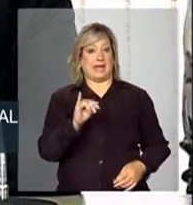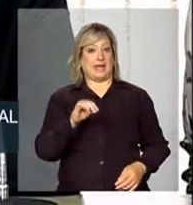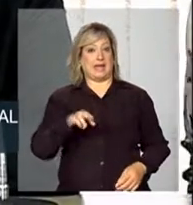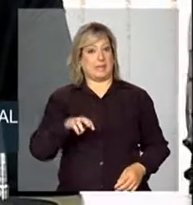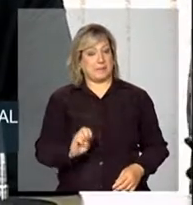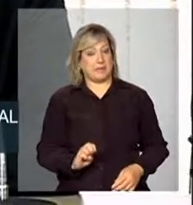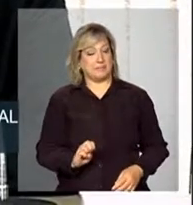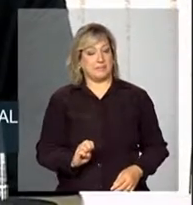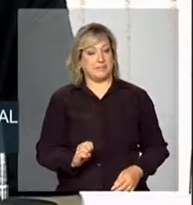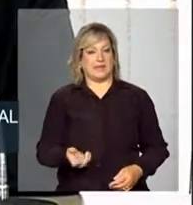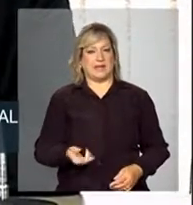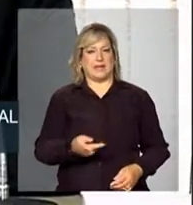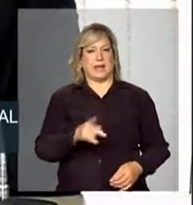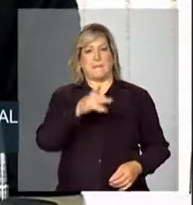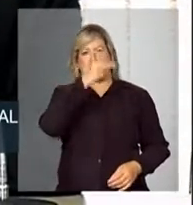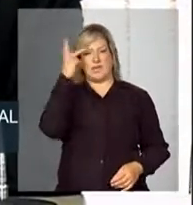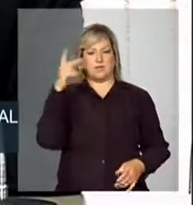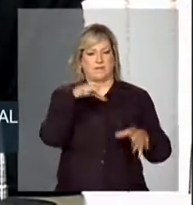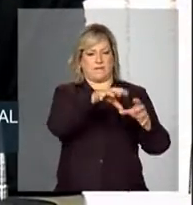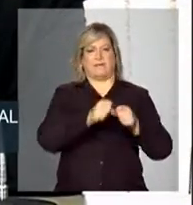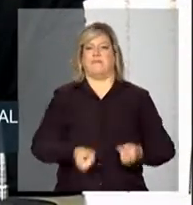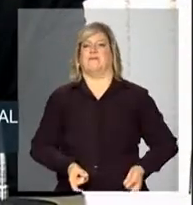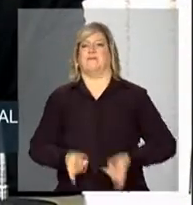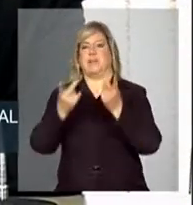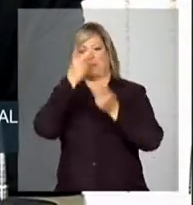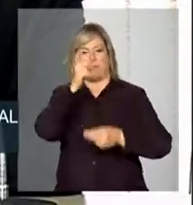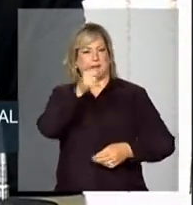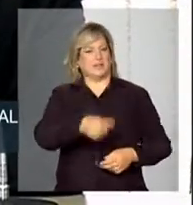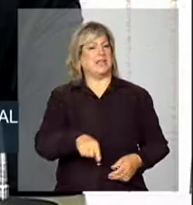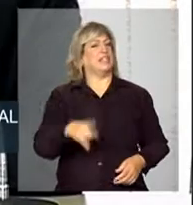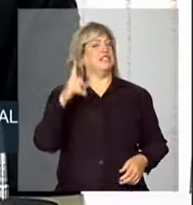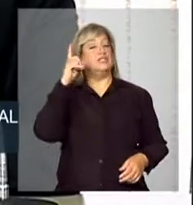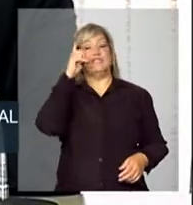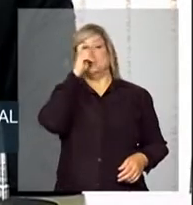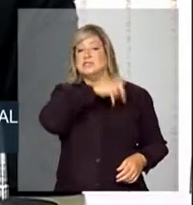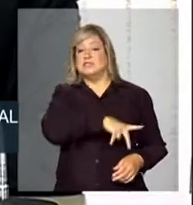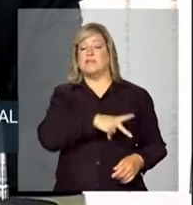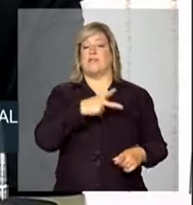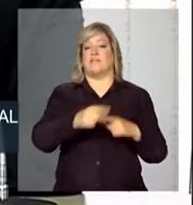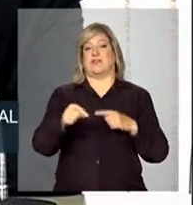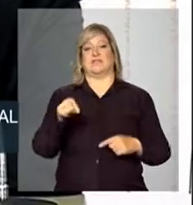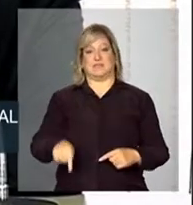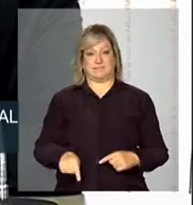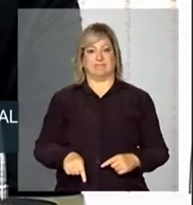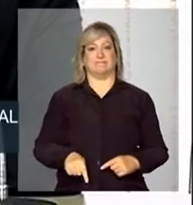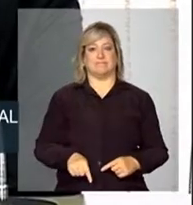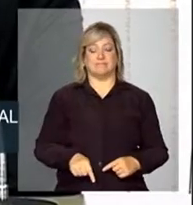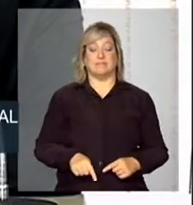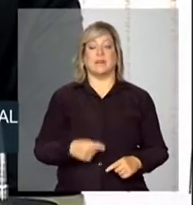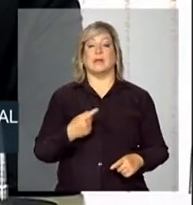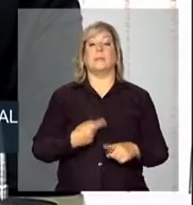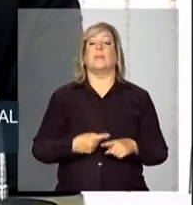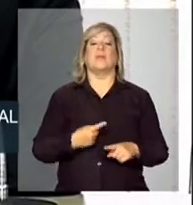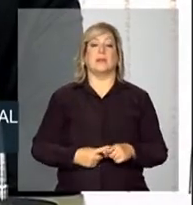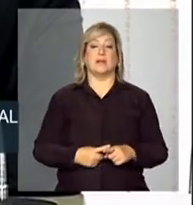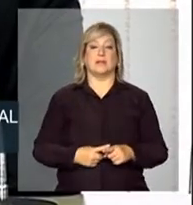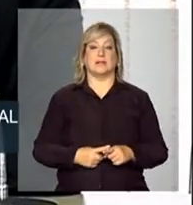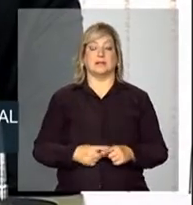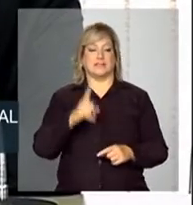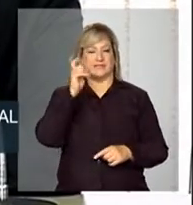de tráfico de pessoas é um crime muito difícil de ser combatido E por quê difícil de ser combatido